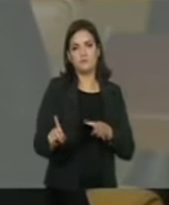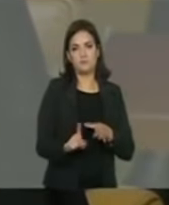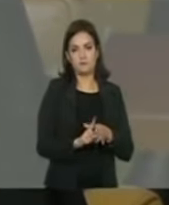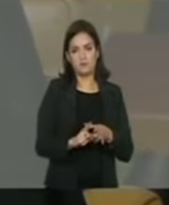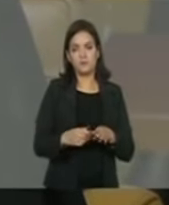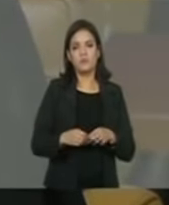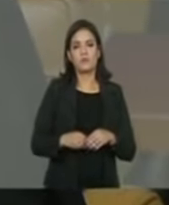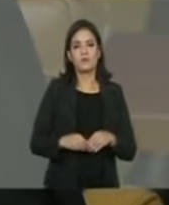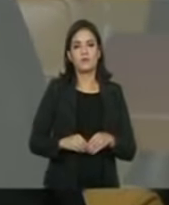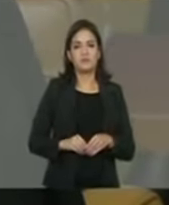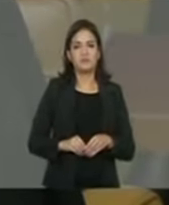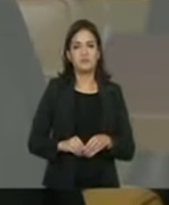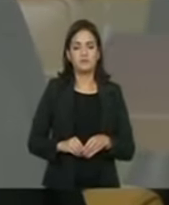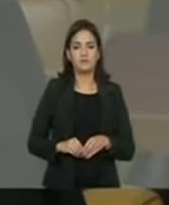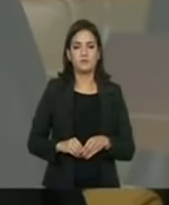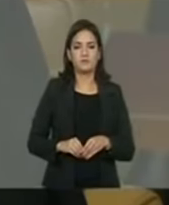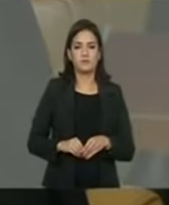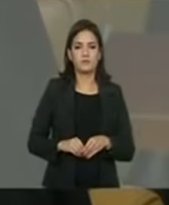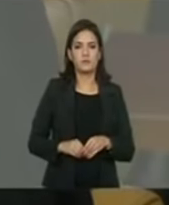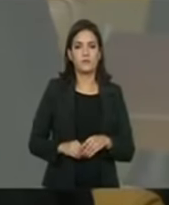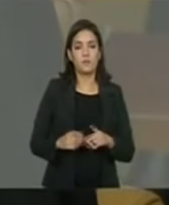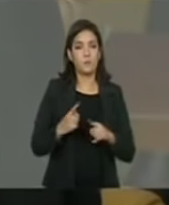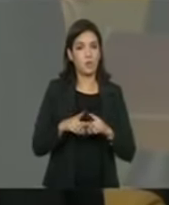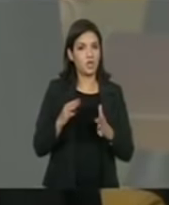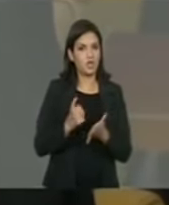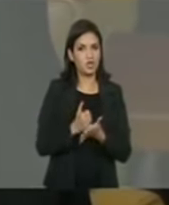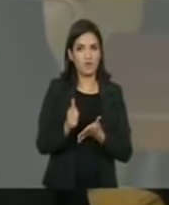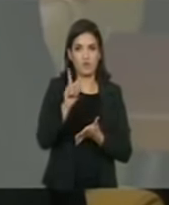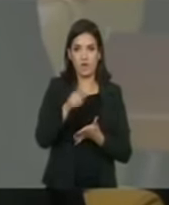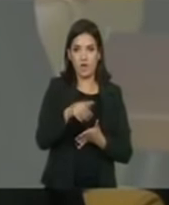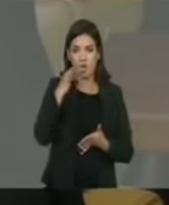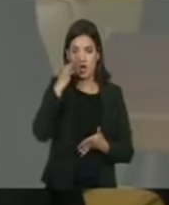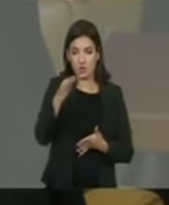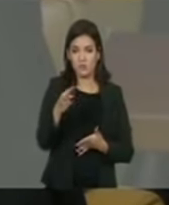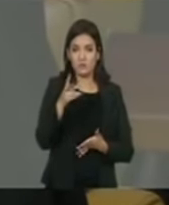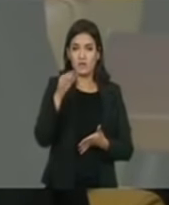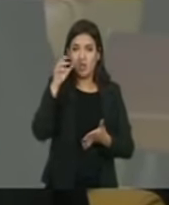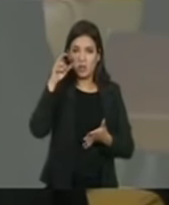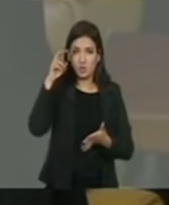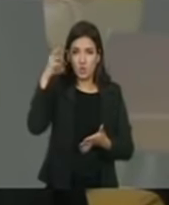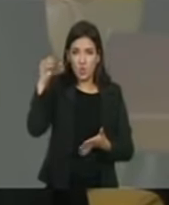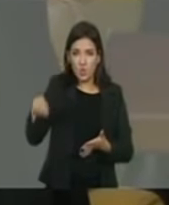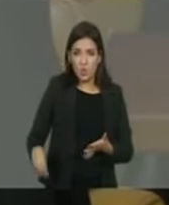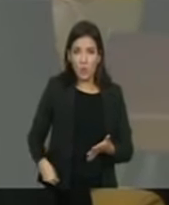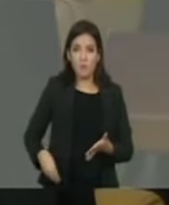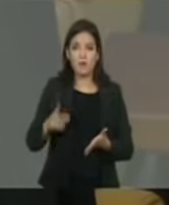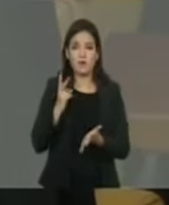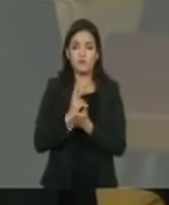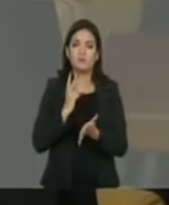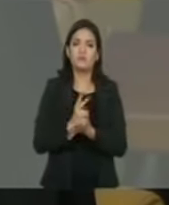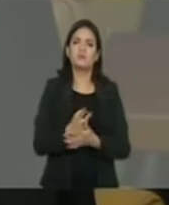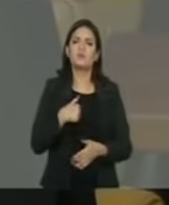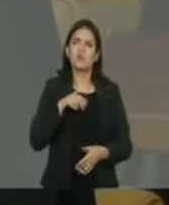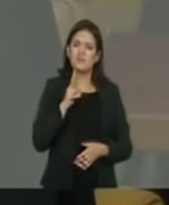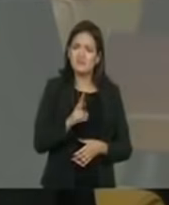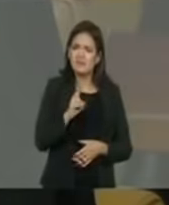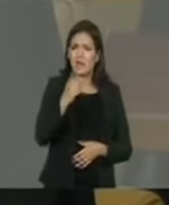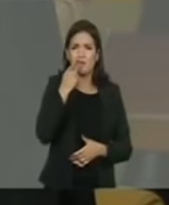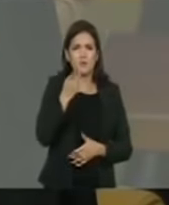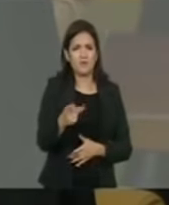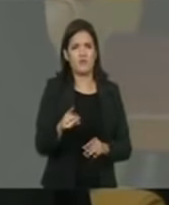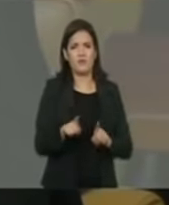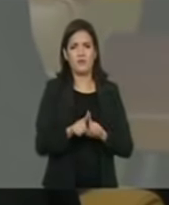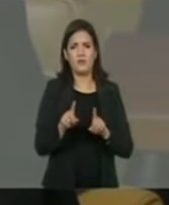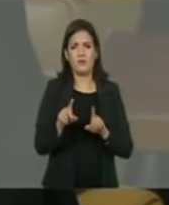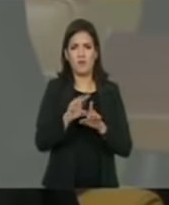a presunção de que é inocente lembro-me e sempre eu é é de produzir esse trecho